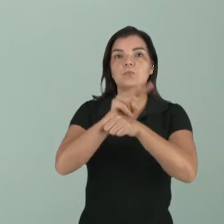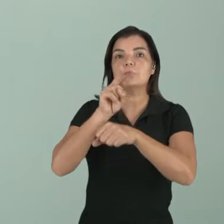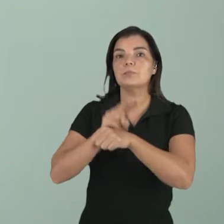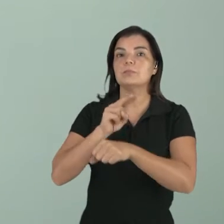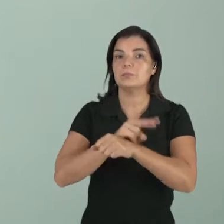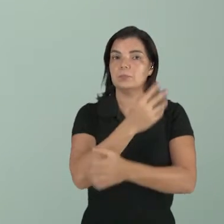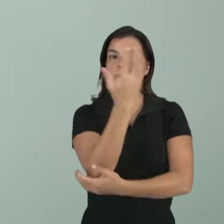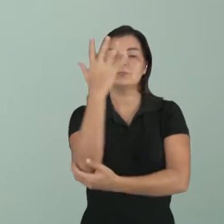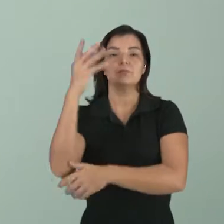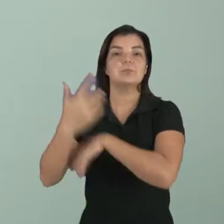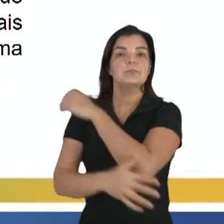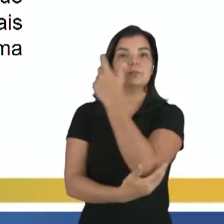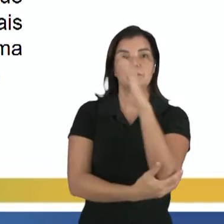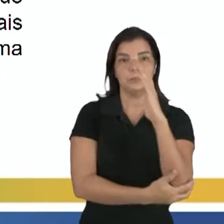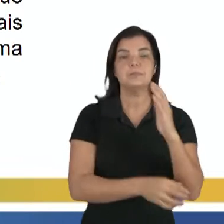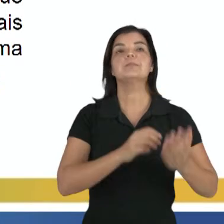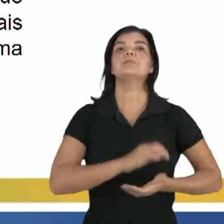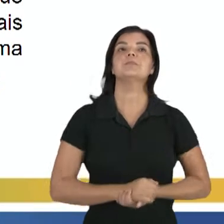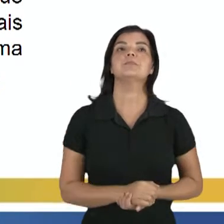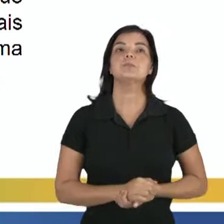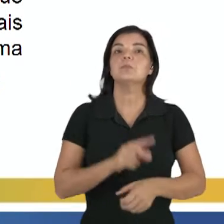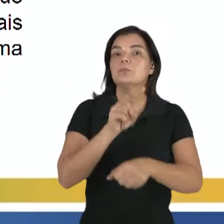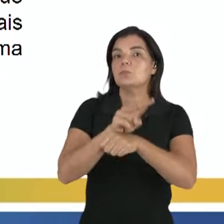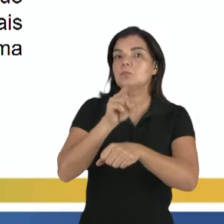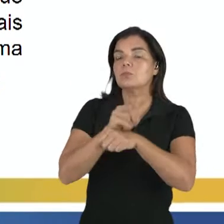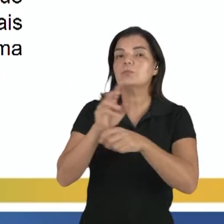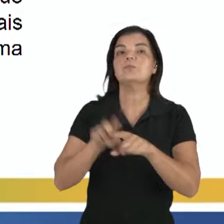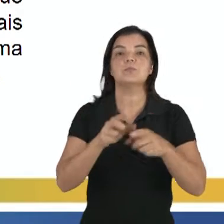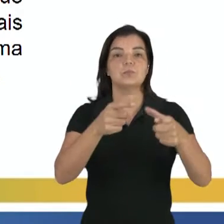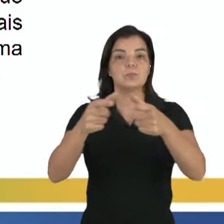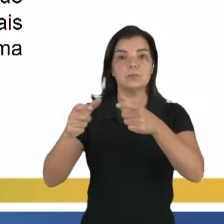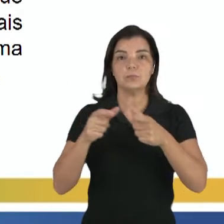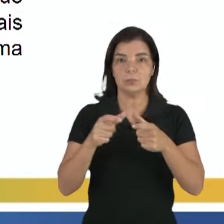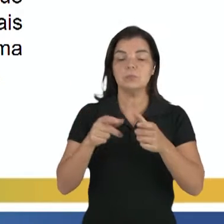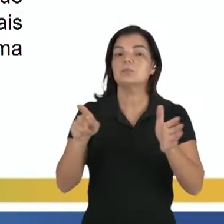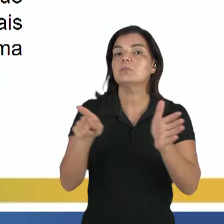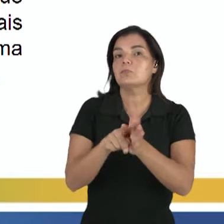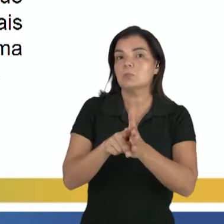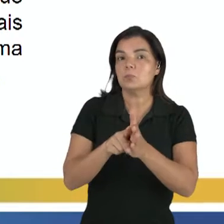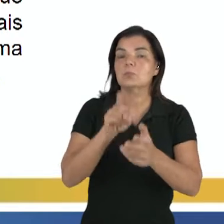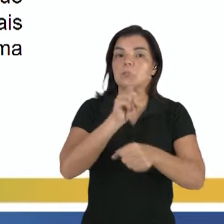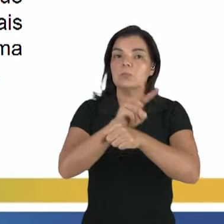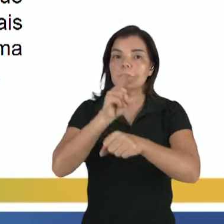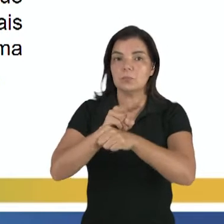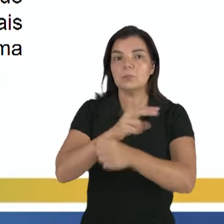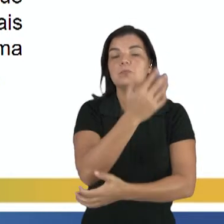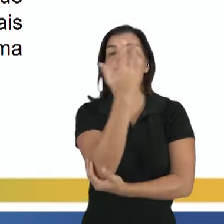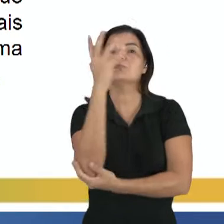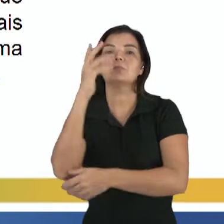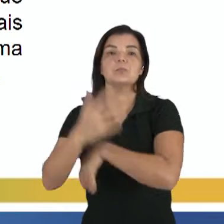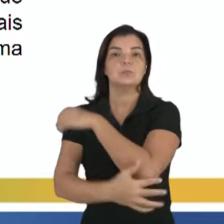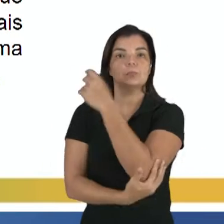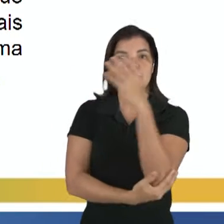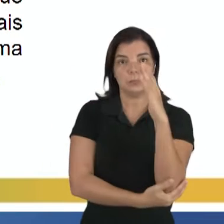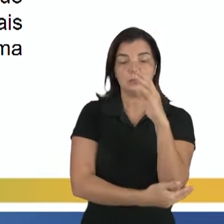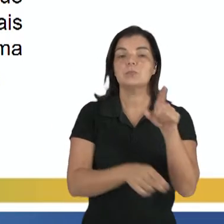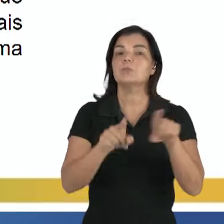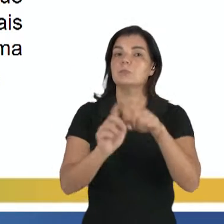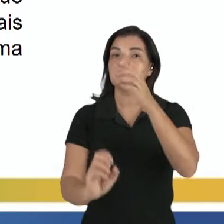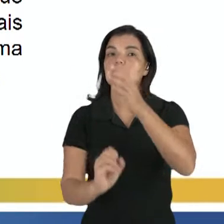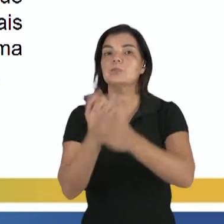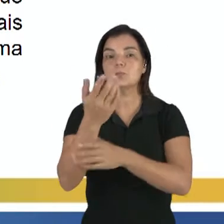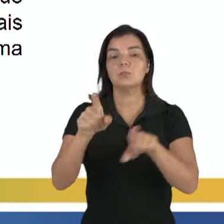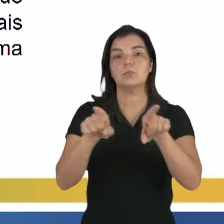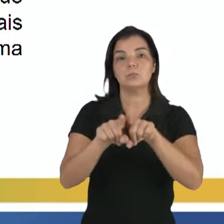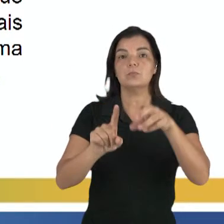brasileira. Bom, unidades de conservação, eles são espaços destinados à preservação ambiental. Esses espaços eles foram criados